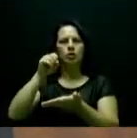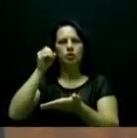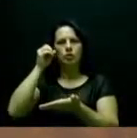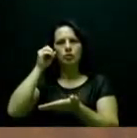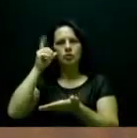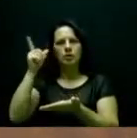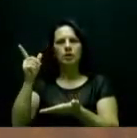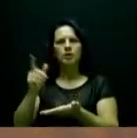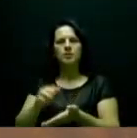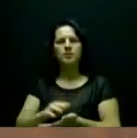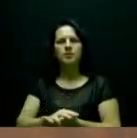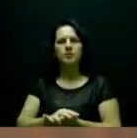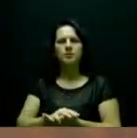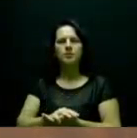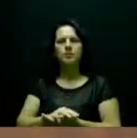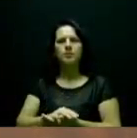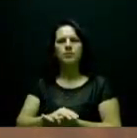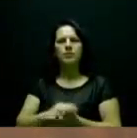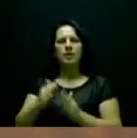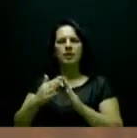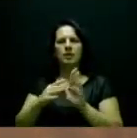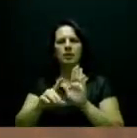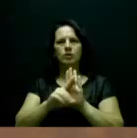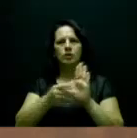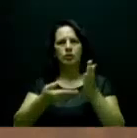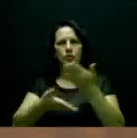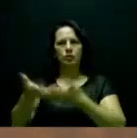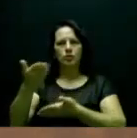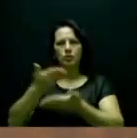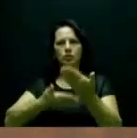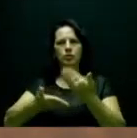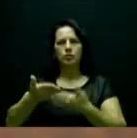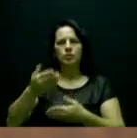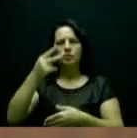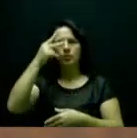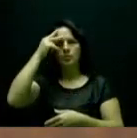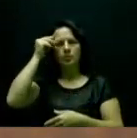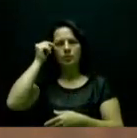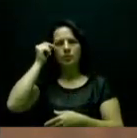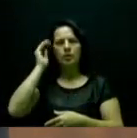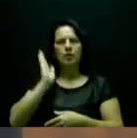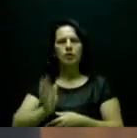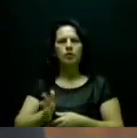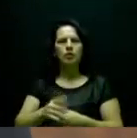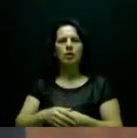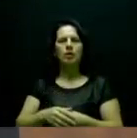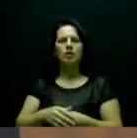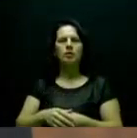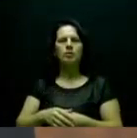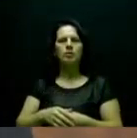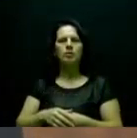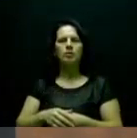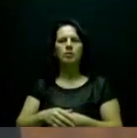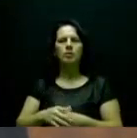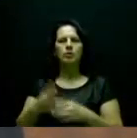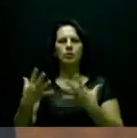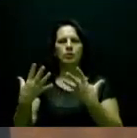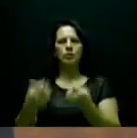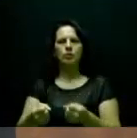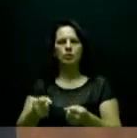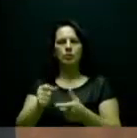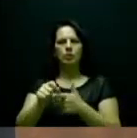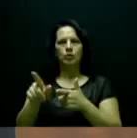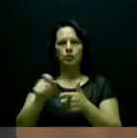certeza. A Câmara estará encaminhando à senhora prefeita esses projetos já aprovados para que as pessoas possam estar recebendo o seu